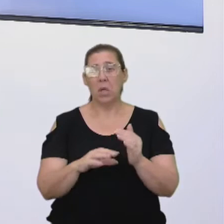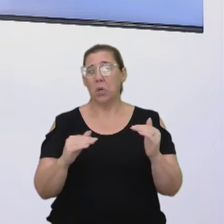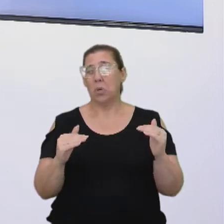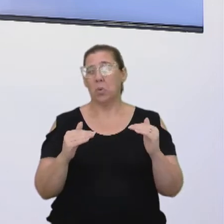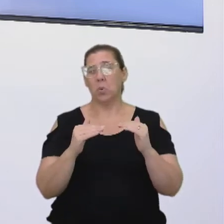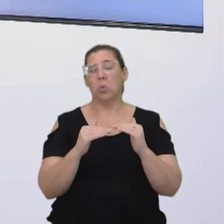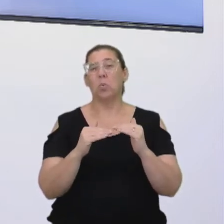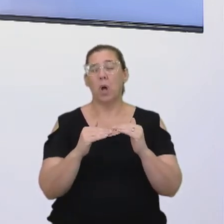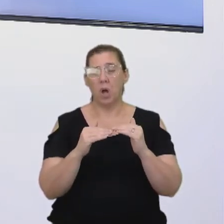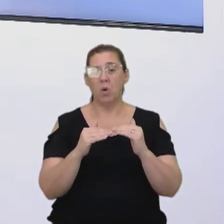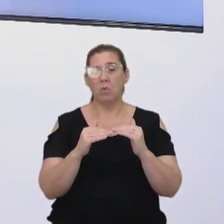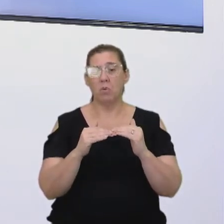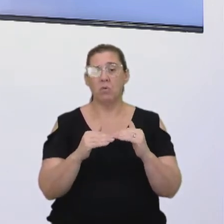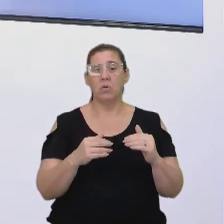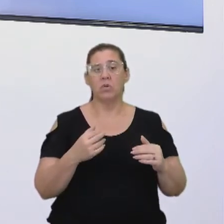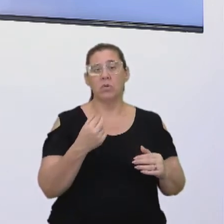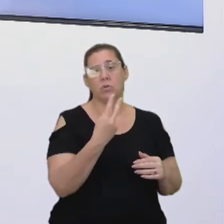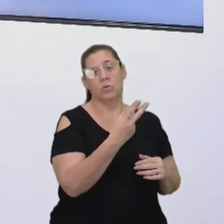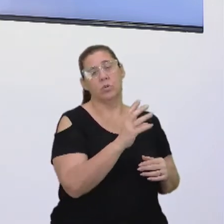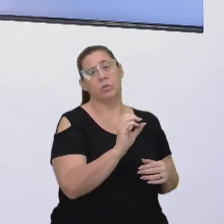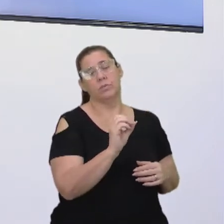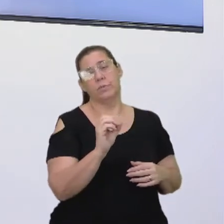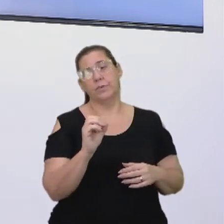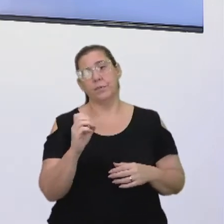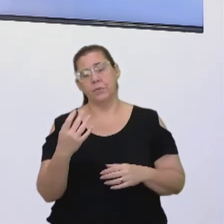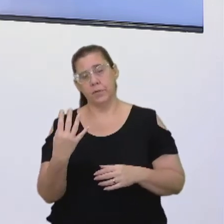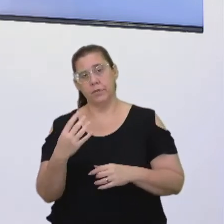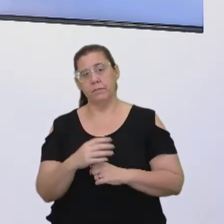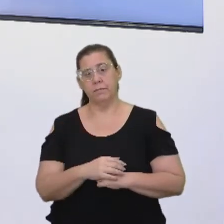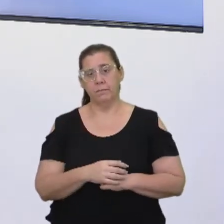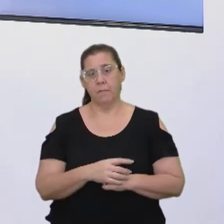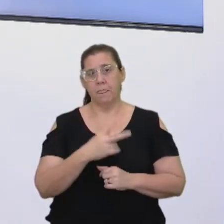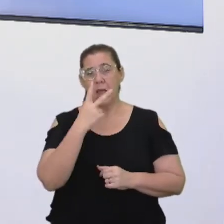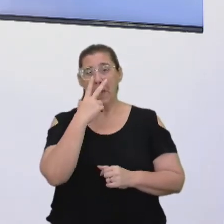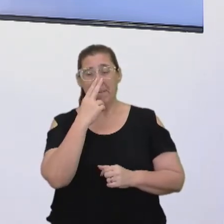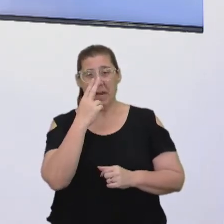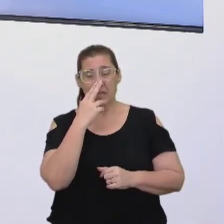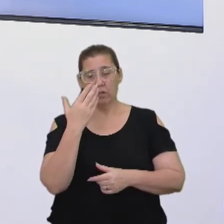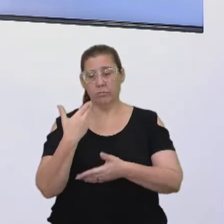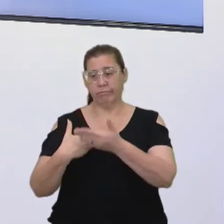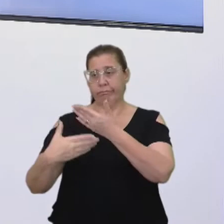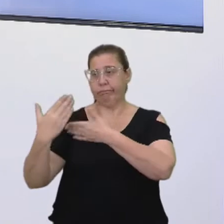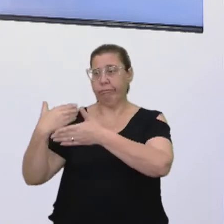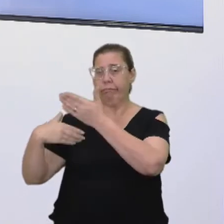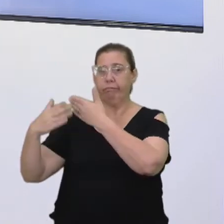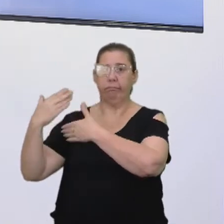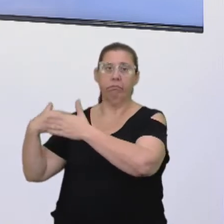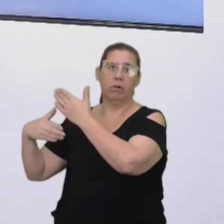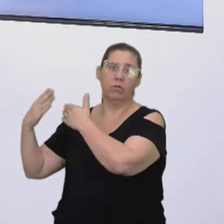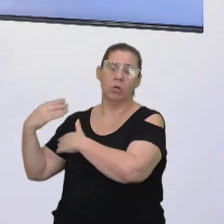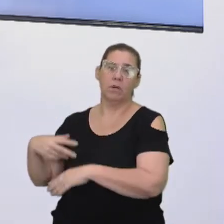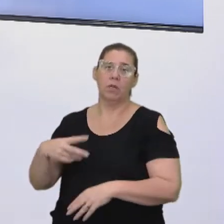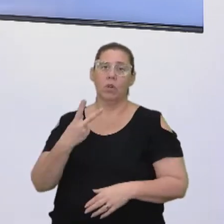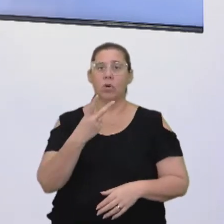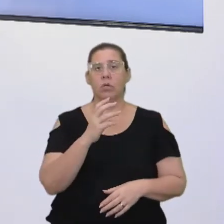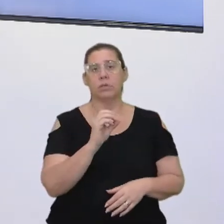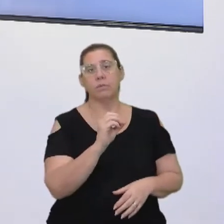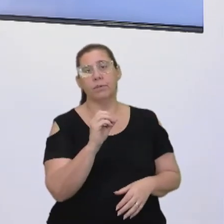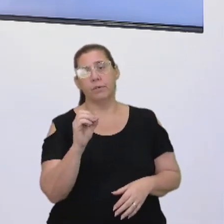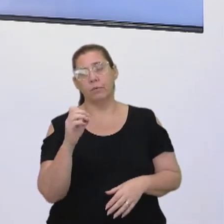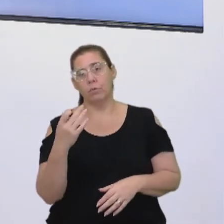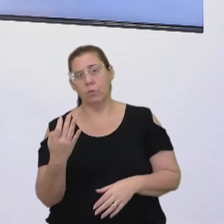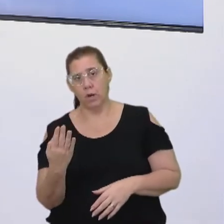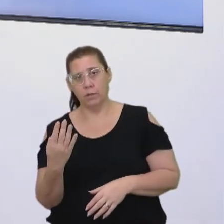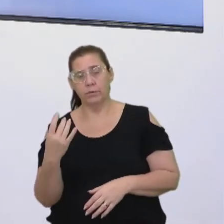ao nosso índice de 2004. É como se a gente tivesse regredido para o ano de 2004. E se a gente